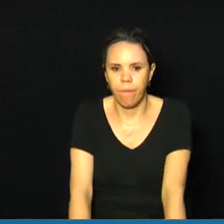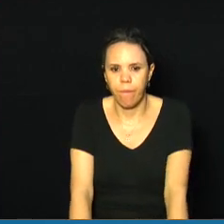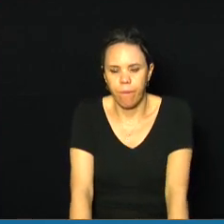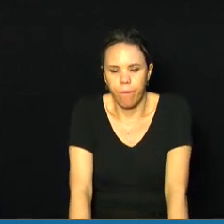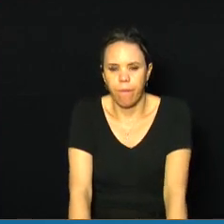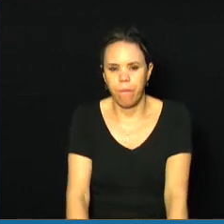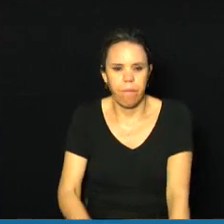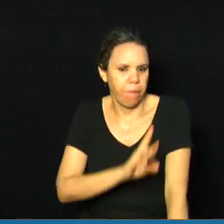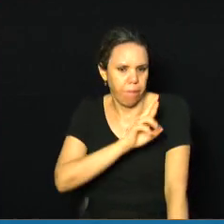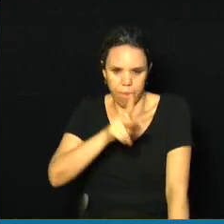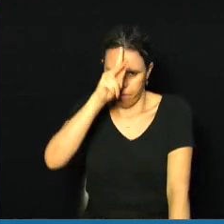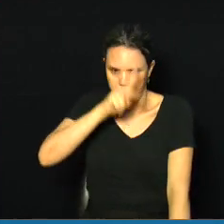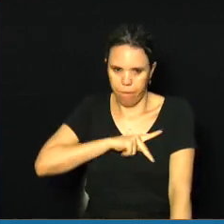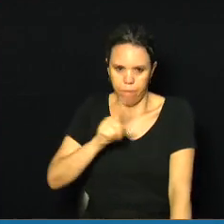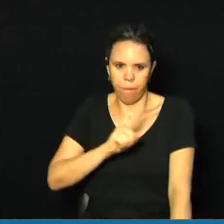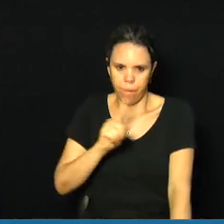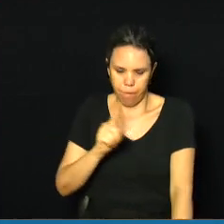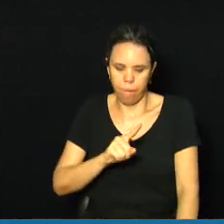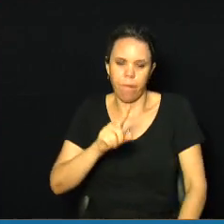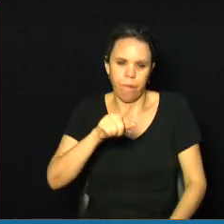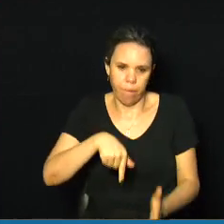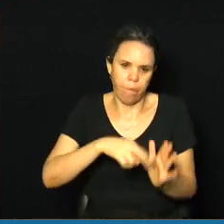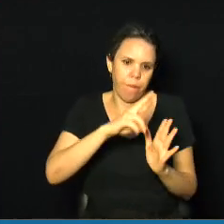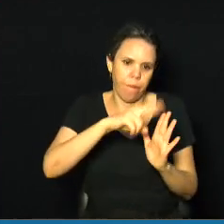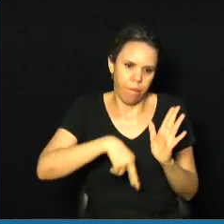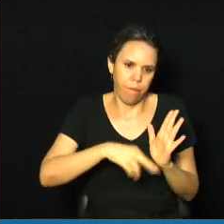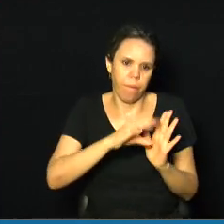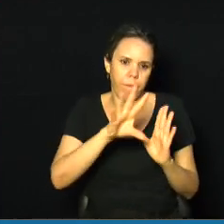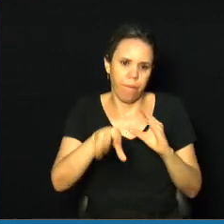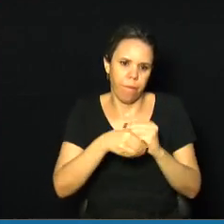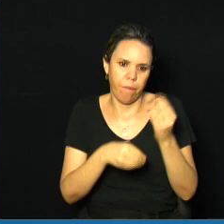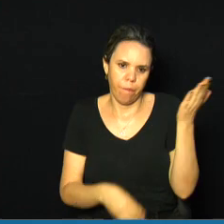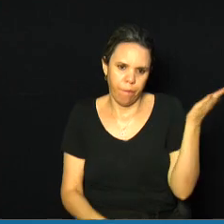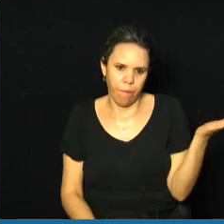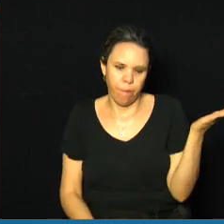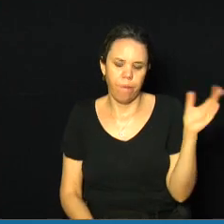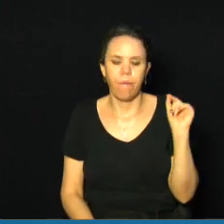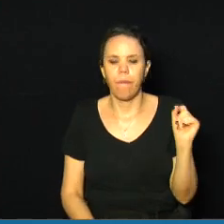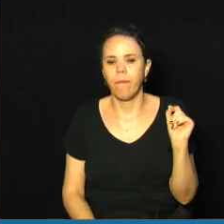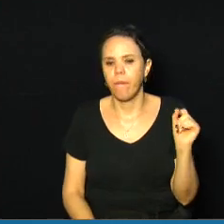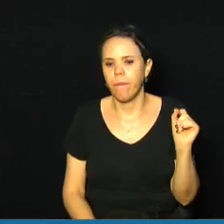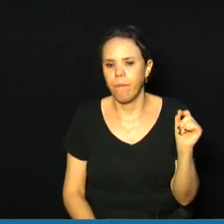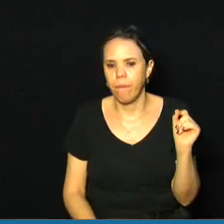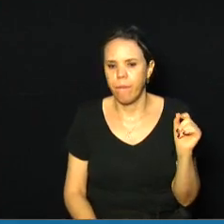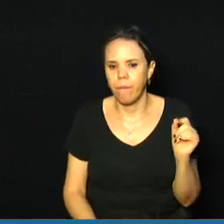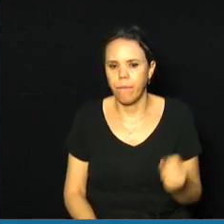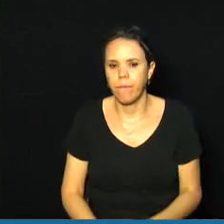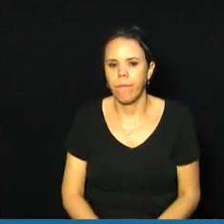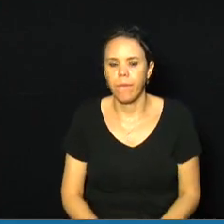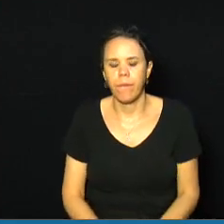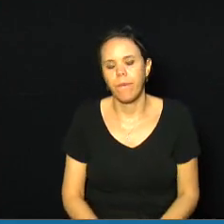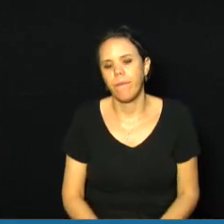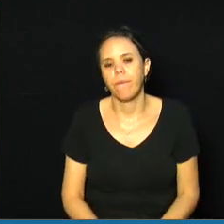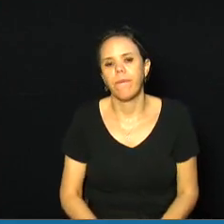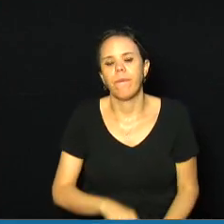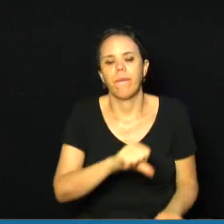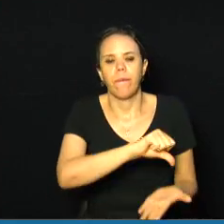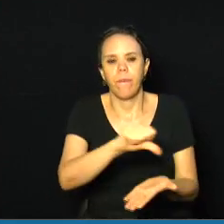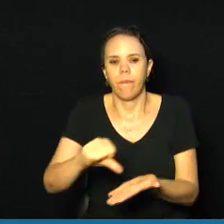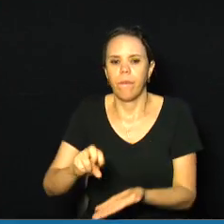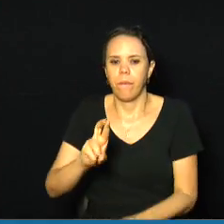não é minha, também é do relatório, né, em que região metropolitana